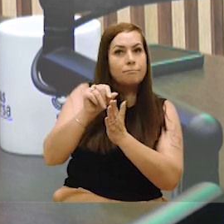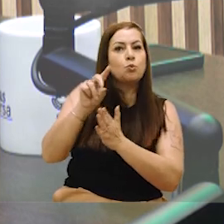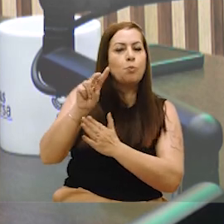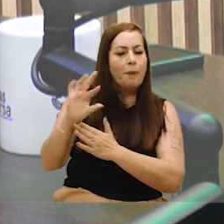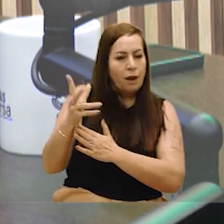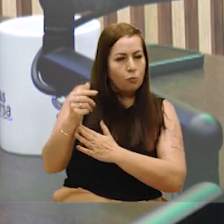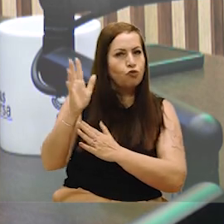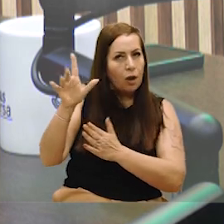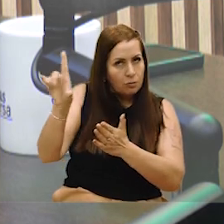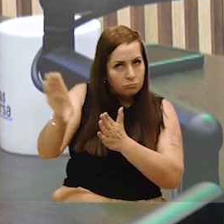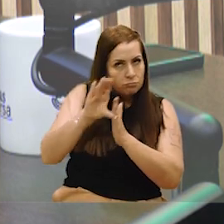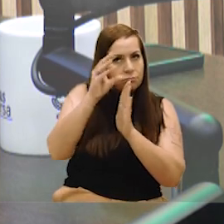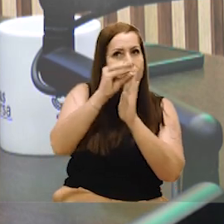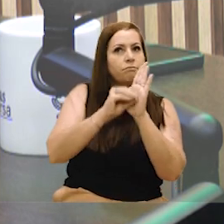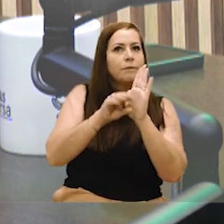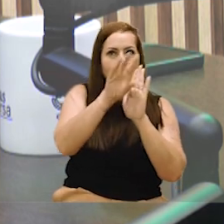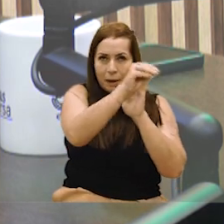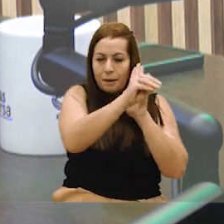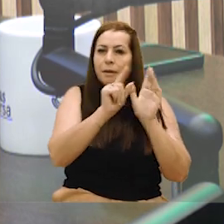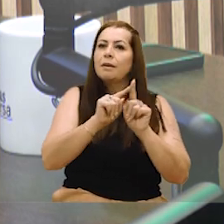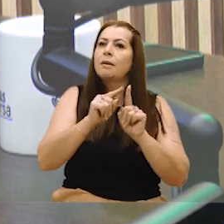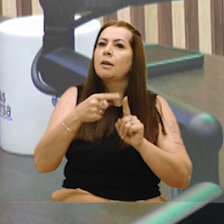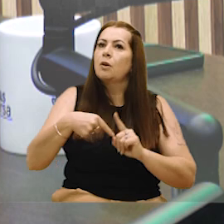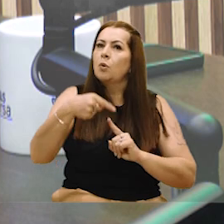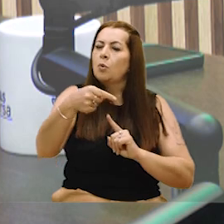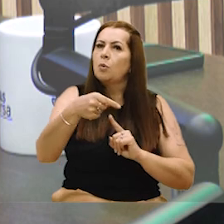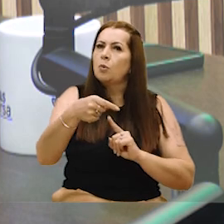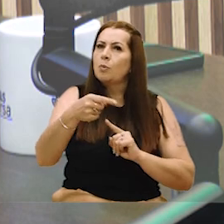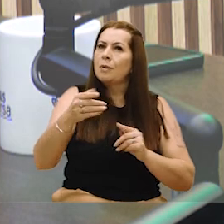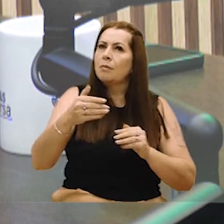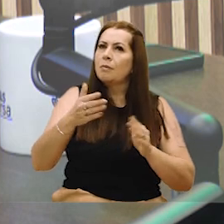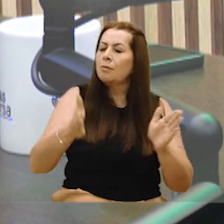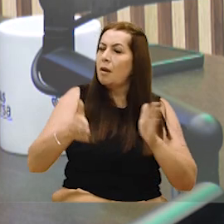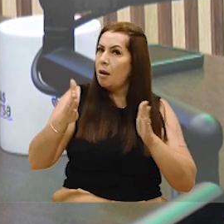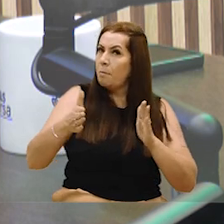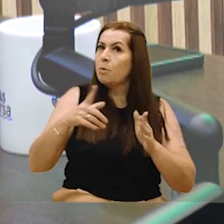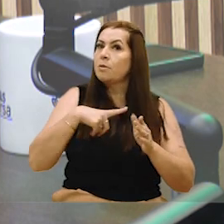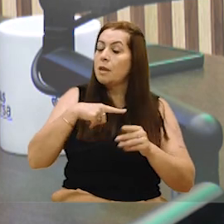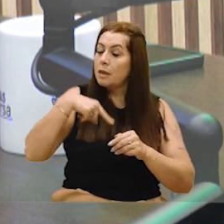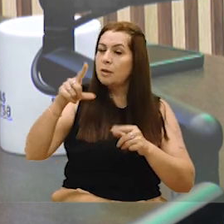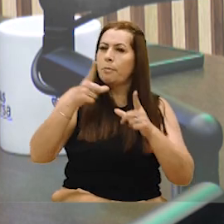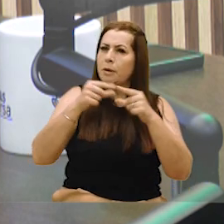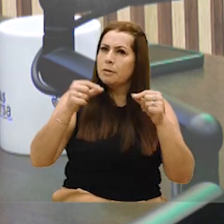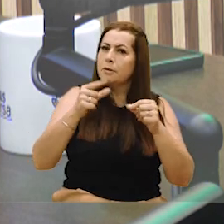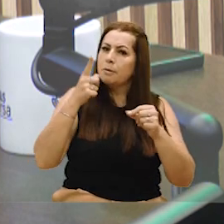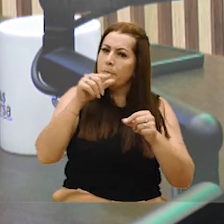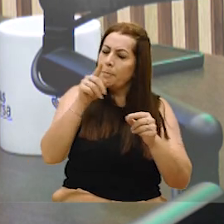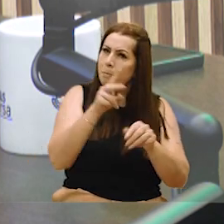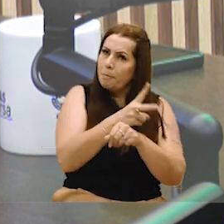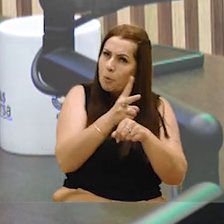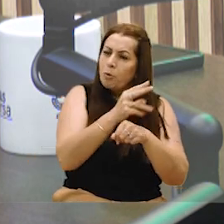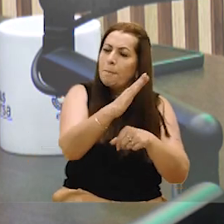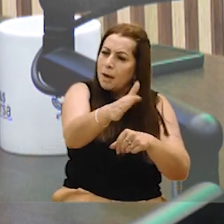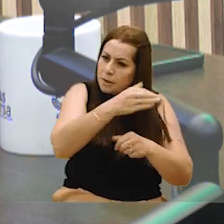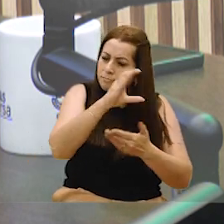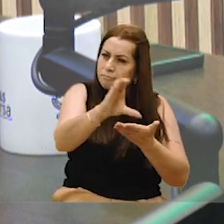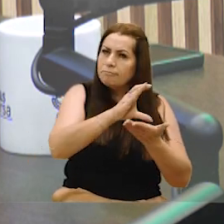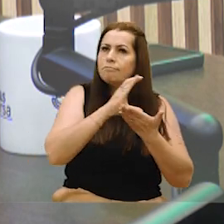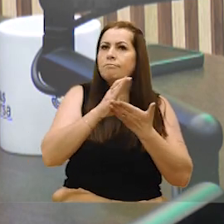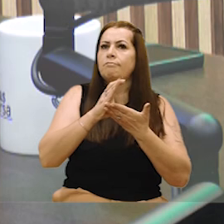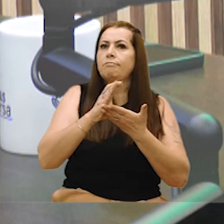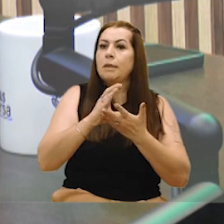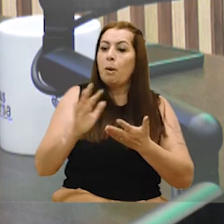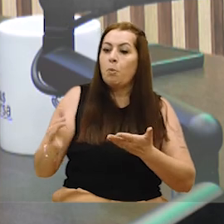emenda parlamentar, e agora, nos próximos períodos, aí nós estamos indo a Brasília buscar mais recursos, e bem como